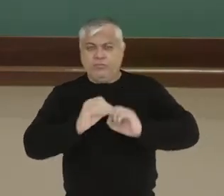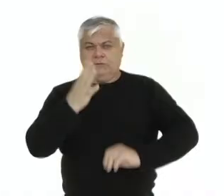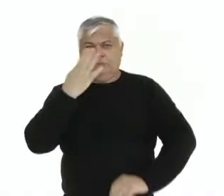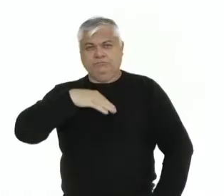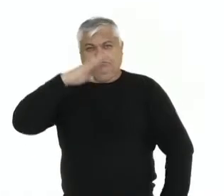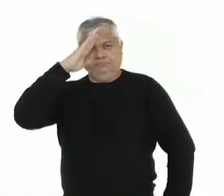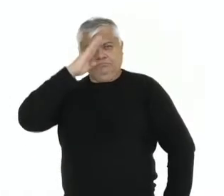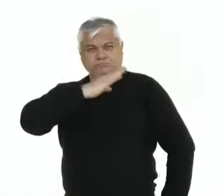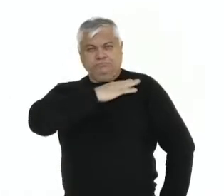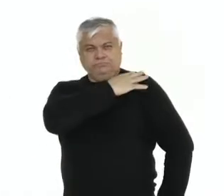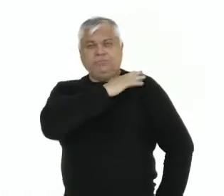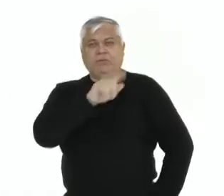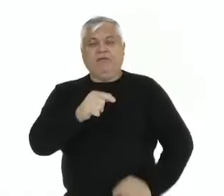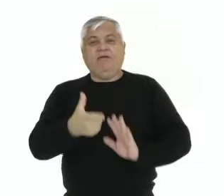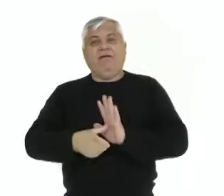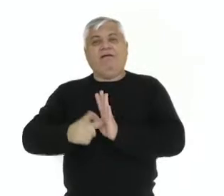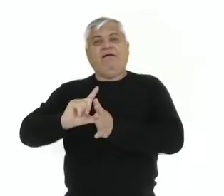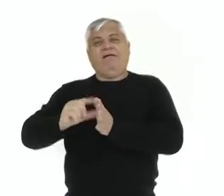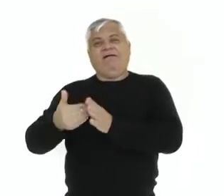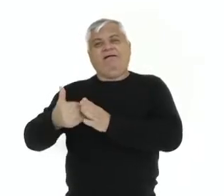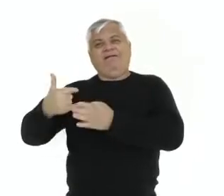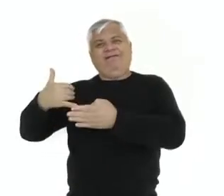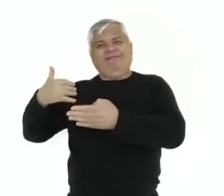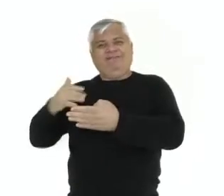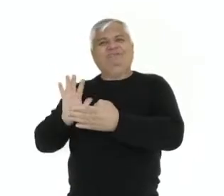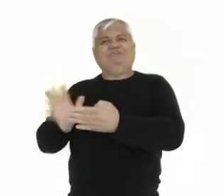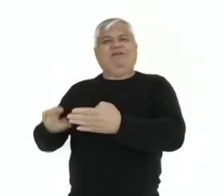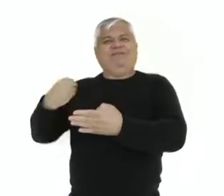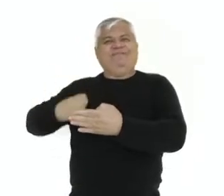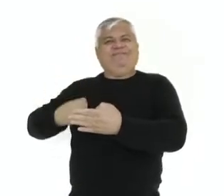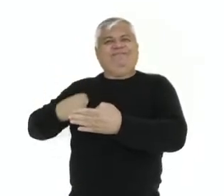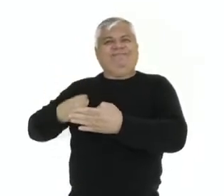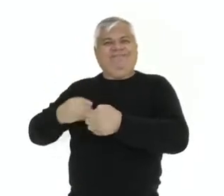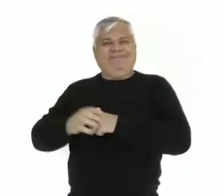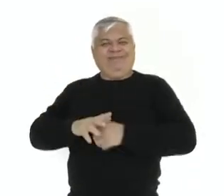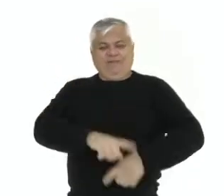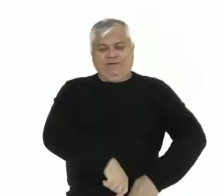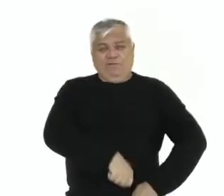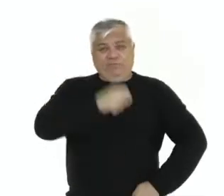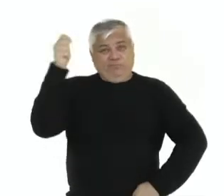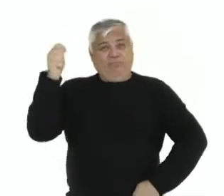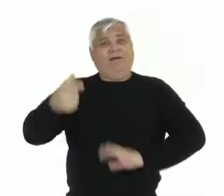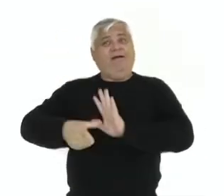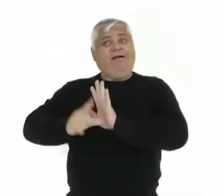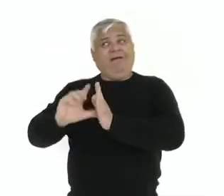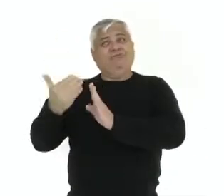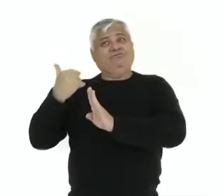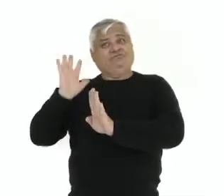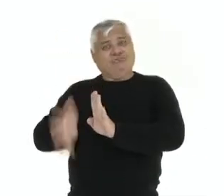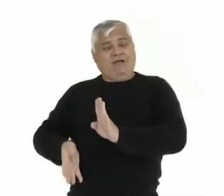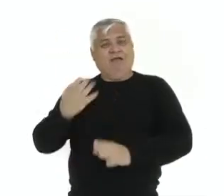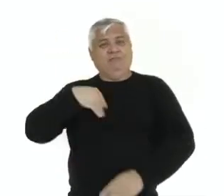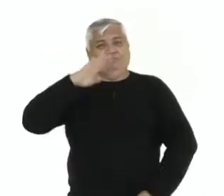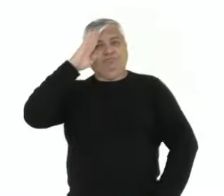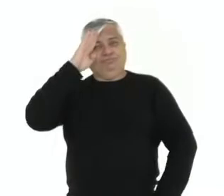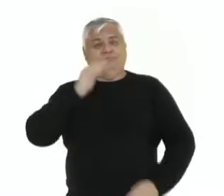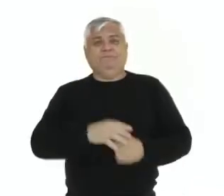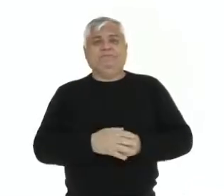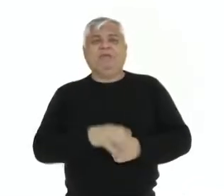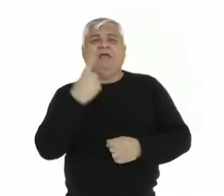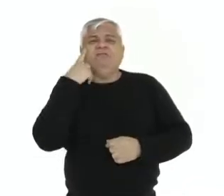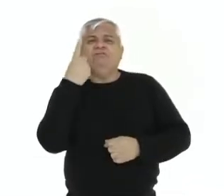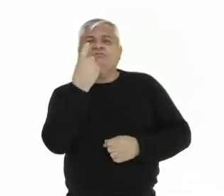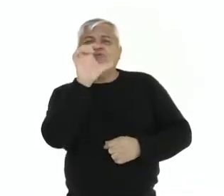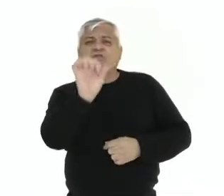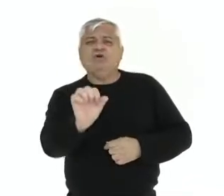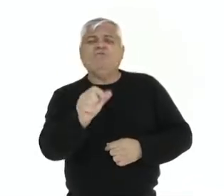né, ela é anterior à independência do Brasil. No entanto, é considerado o dia 19 de abril como o dia